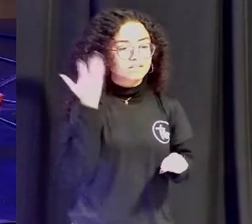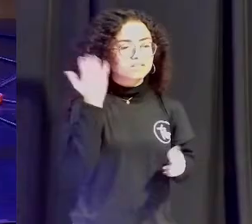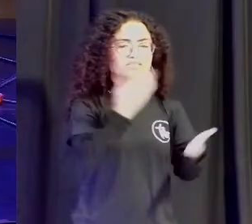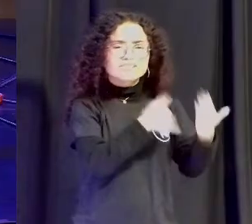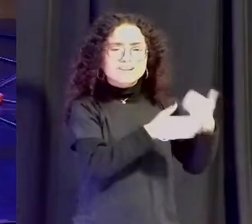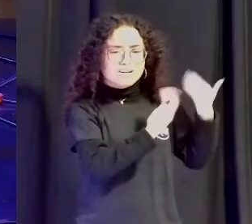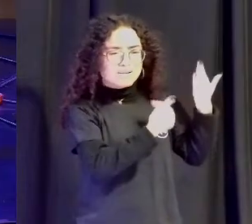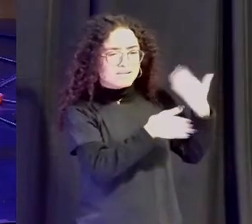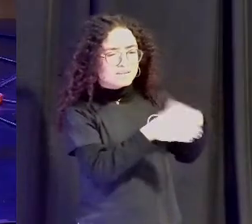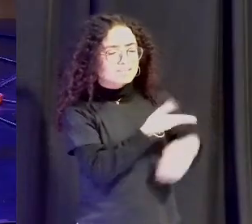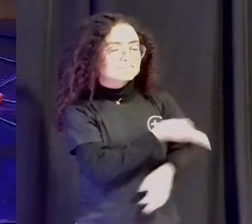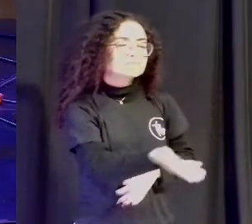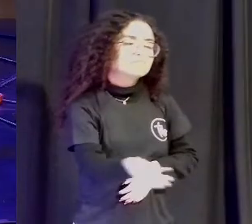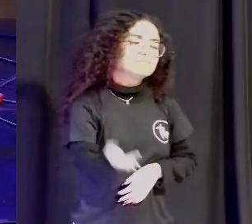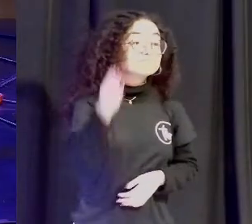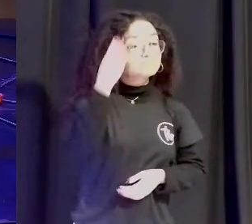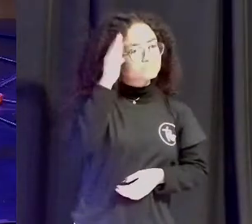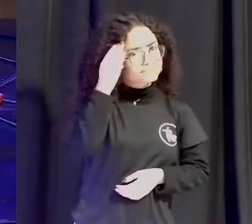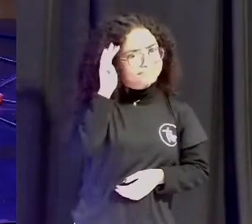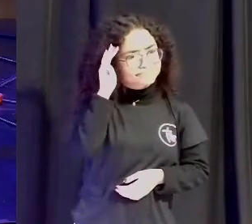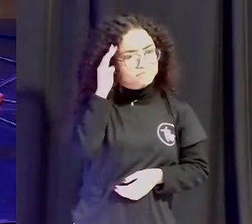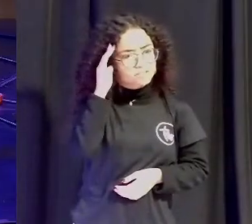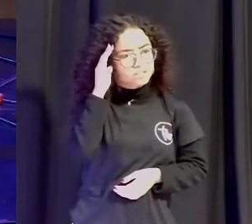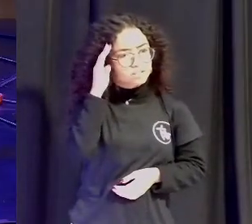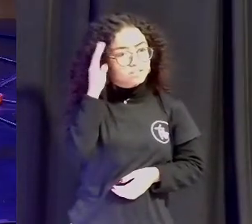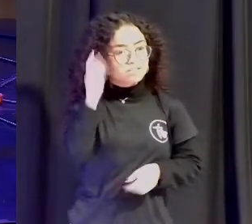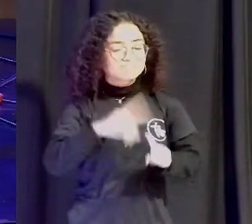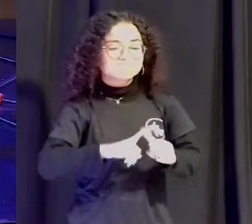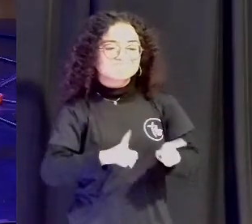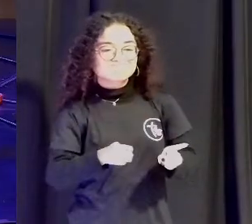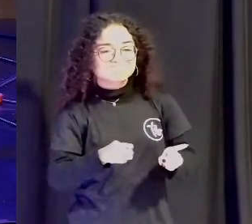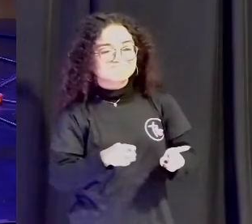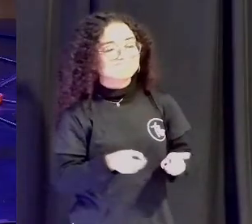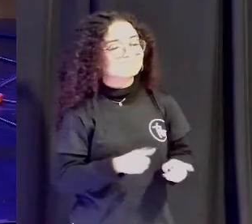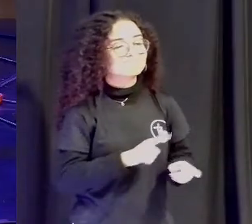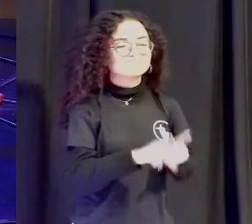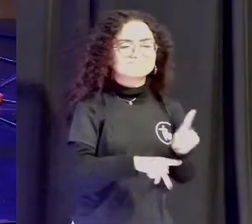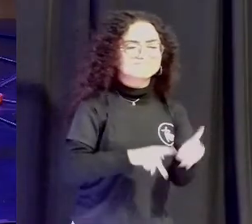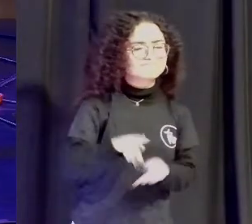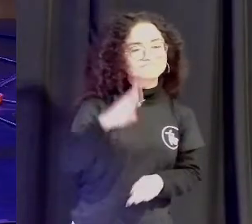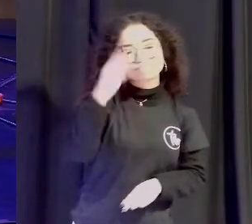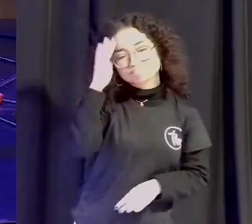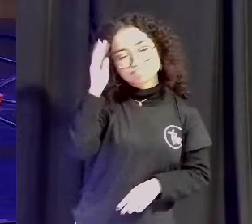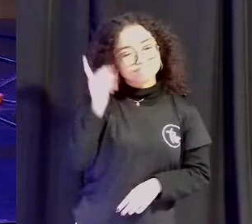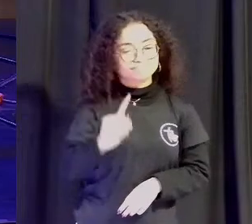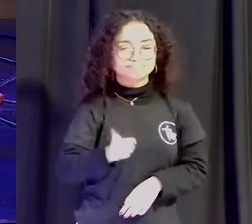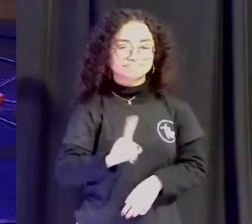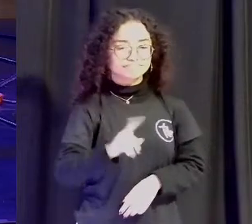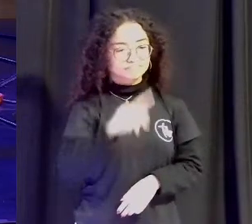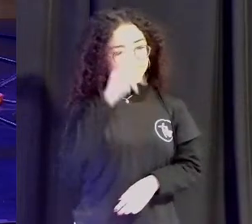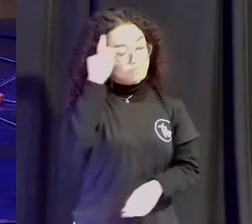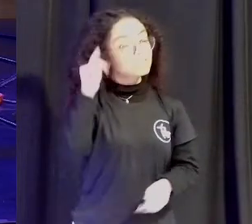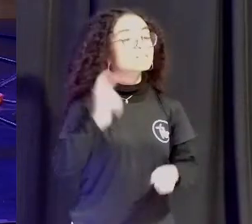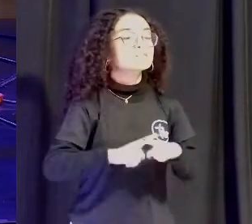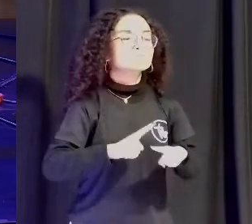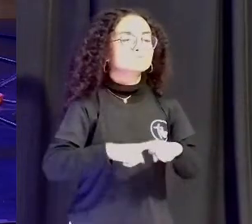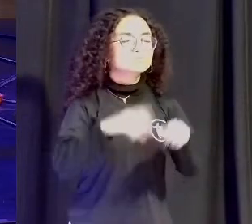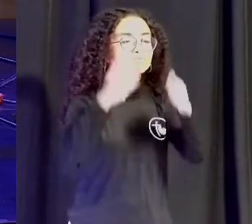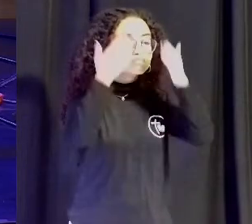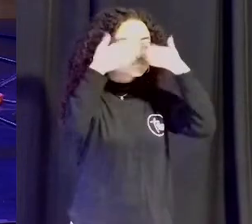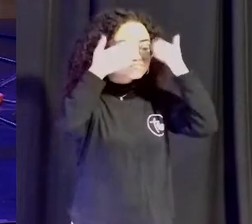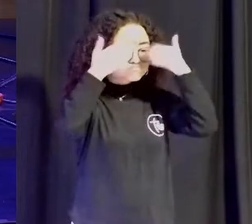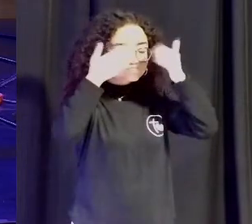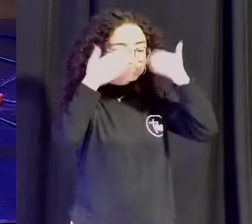era para eles saberem, e eles não sabiam, porque os seus olhos estavam